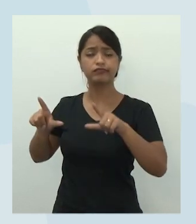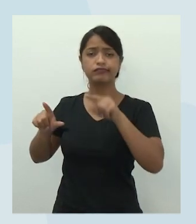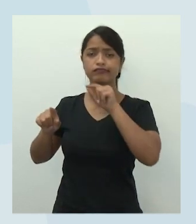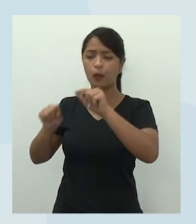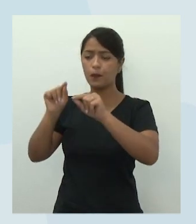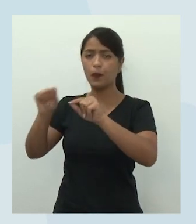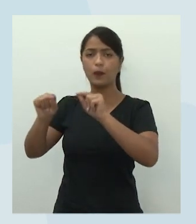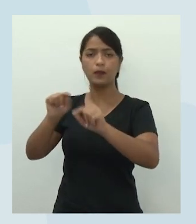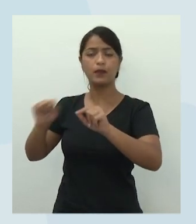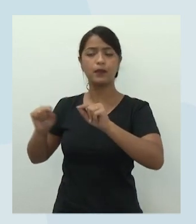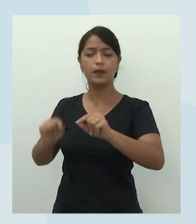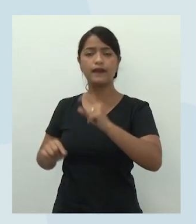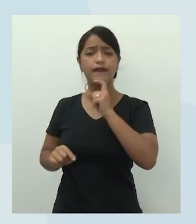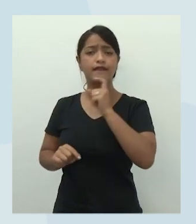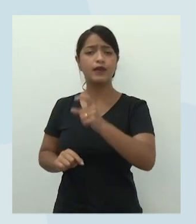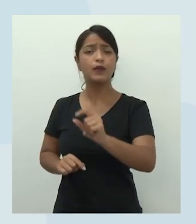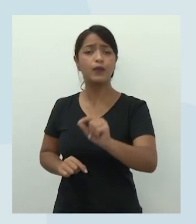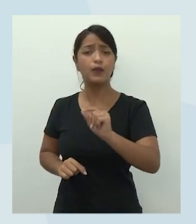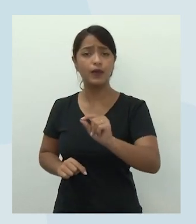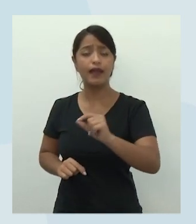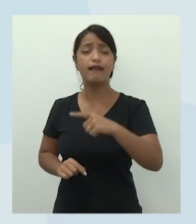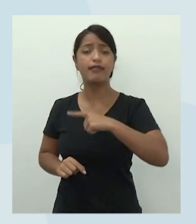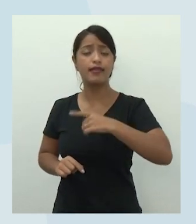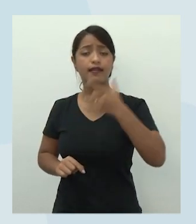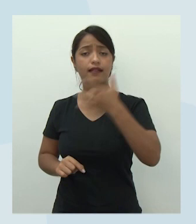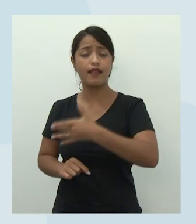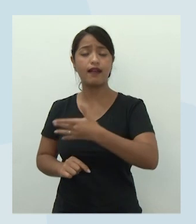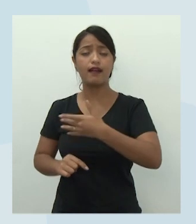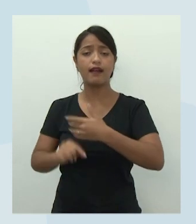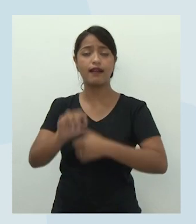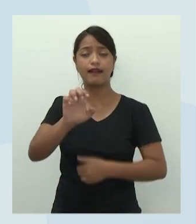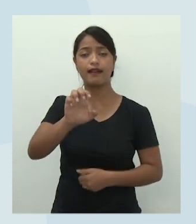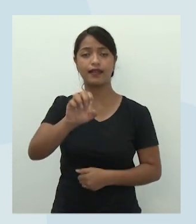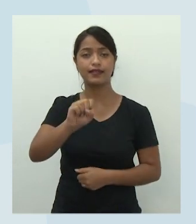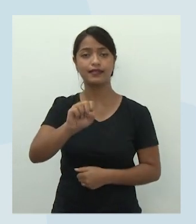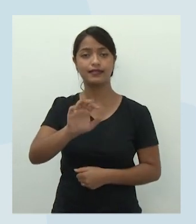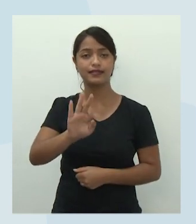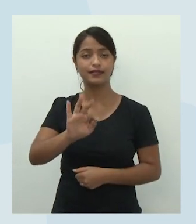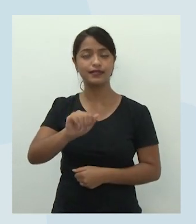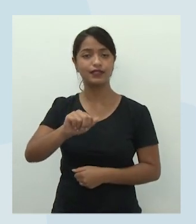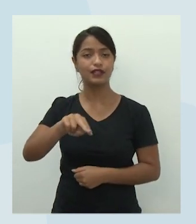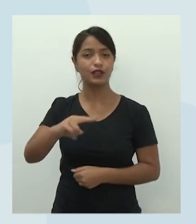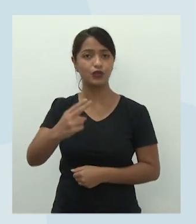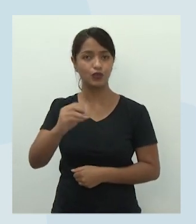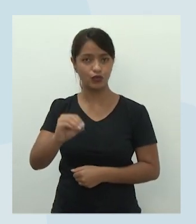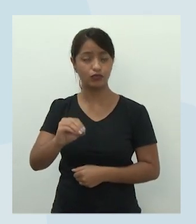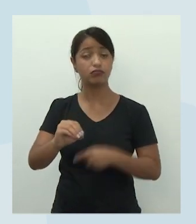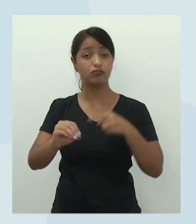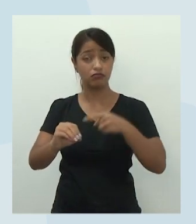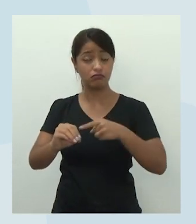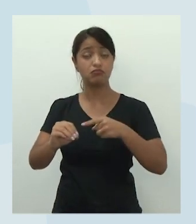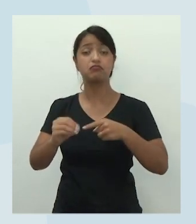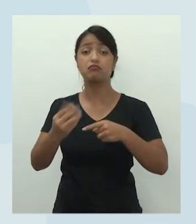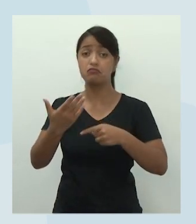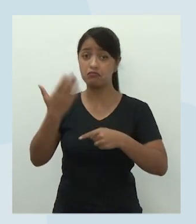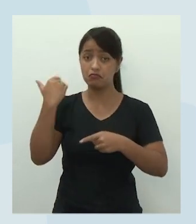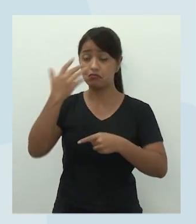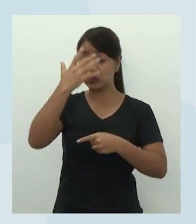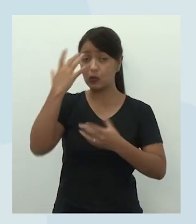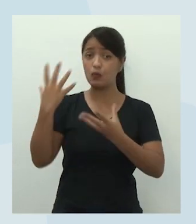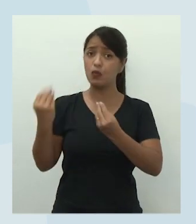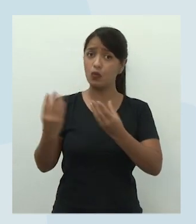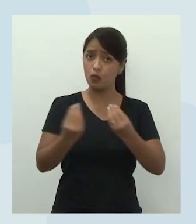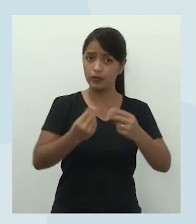pontos onde existiam estanho, né? Que era um material, um primeiro minério bastante utilizado